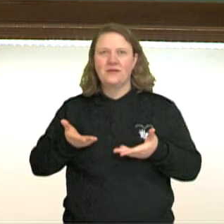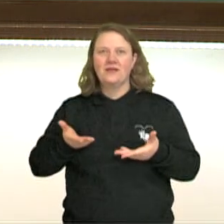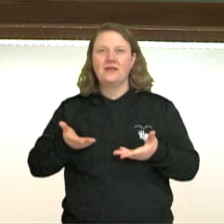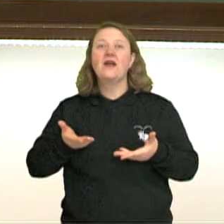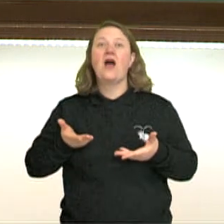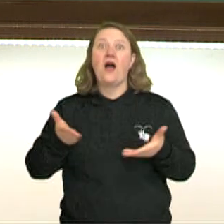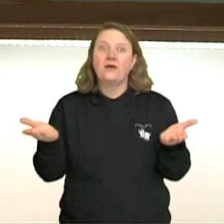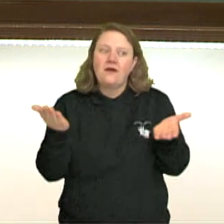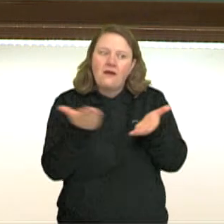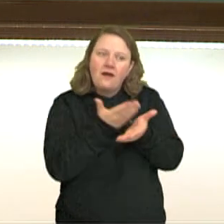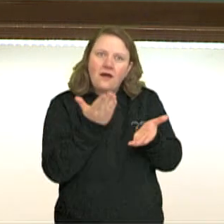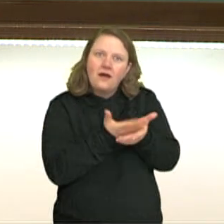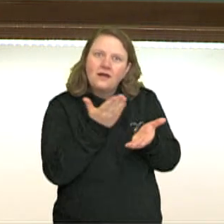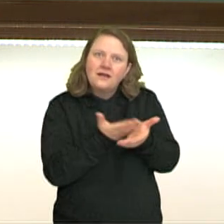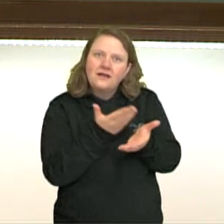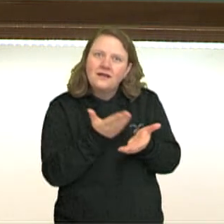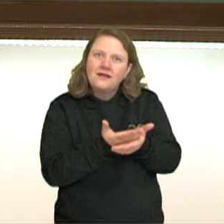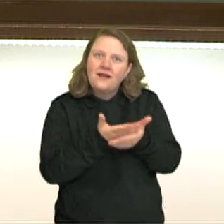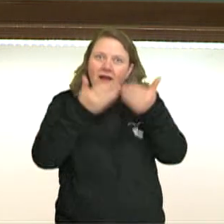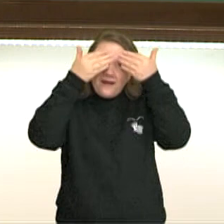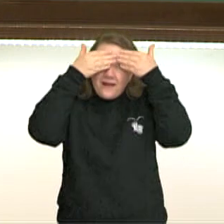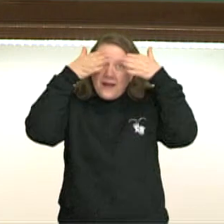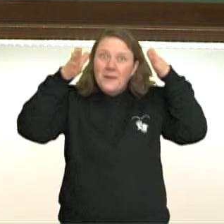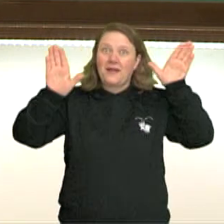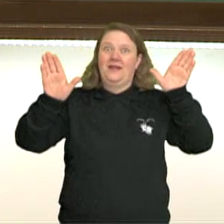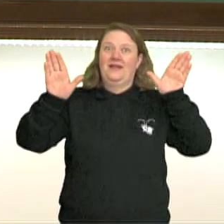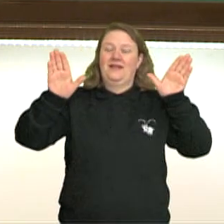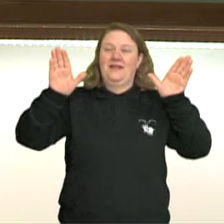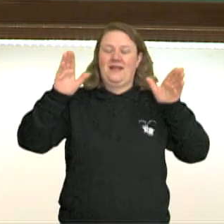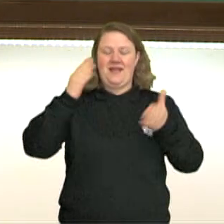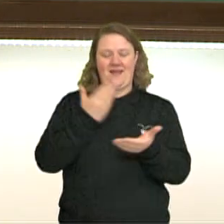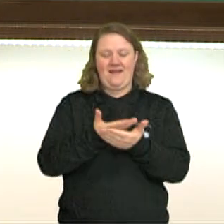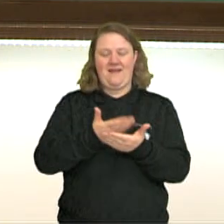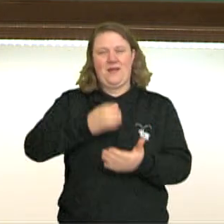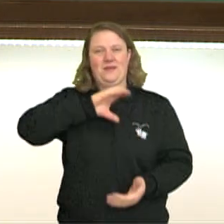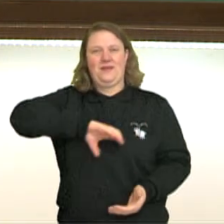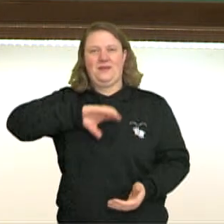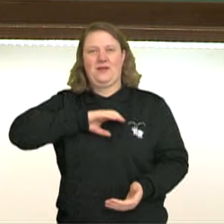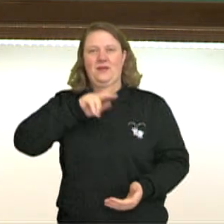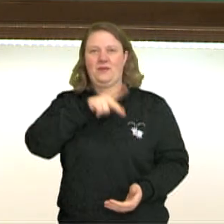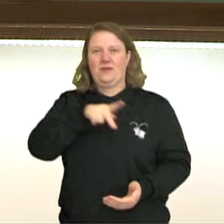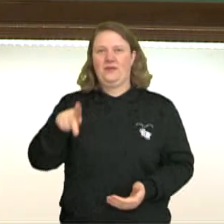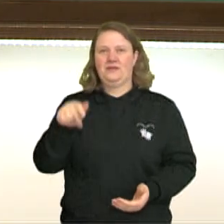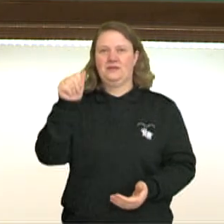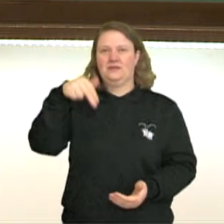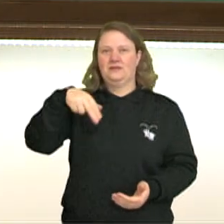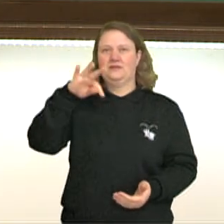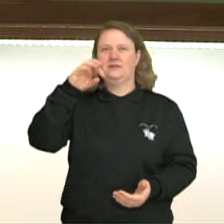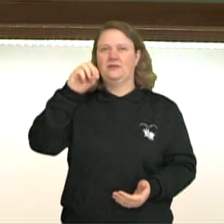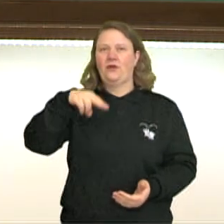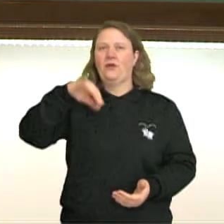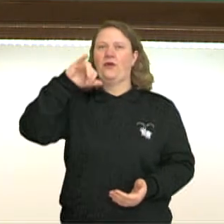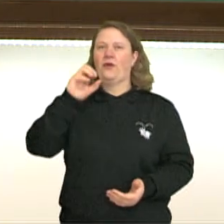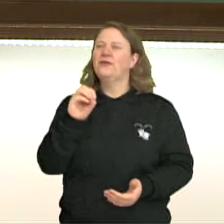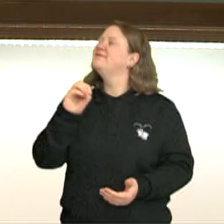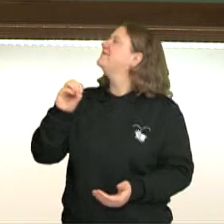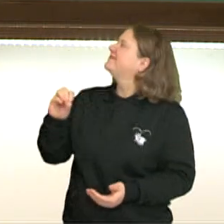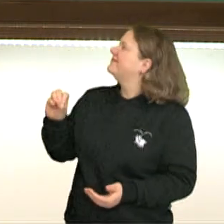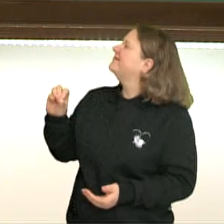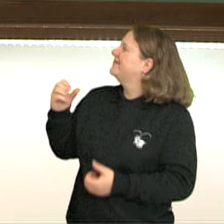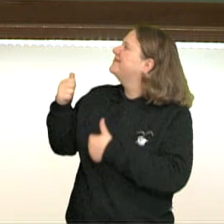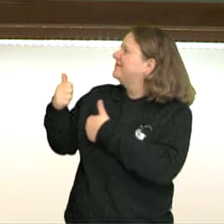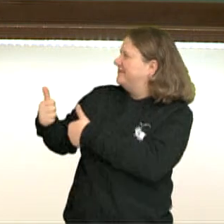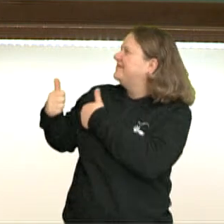mochila, o caderno e a cabeça para a nossa aula de língua portuguesa. Eu sou o professor Antônio, hoje estamos eu e a professora